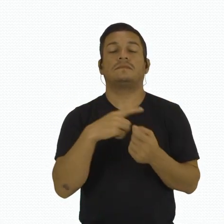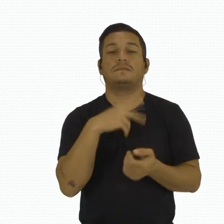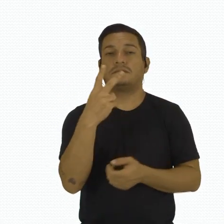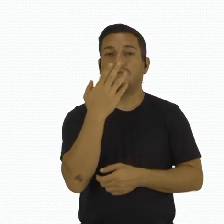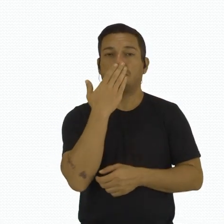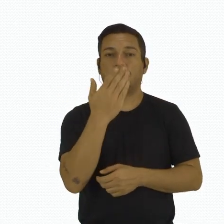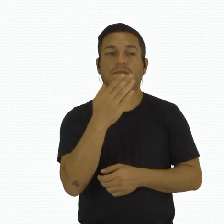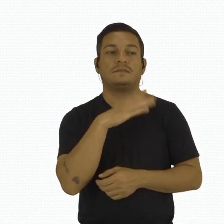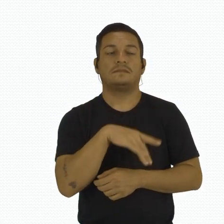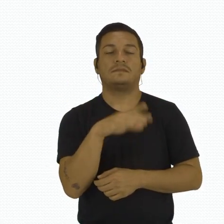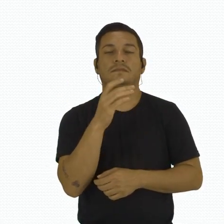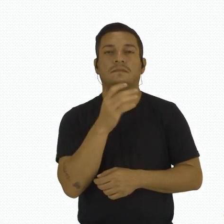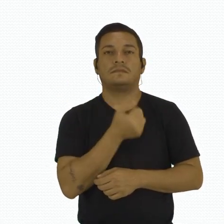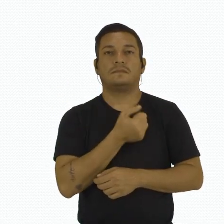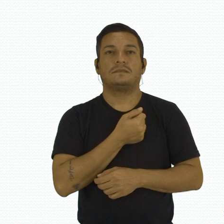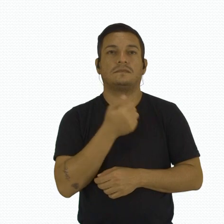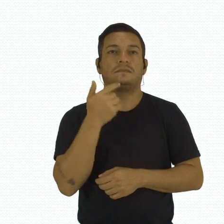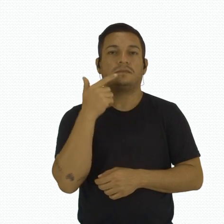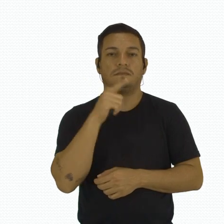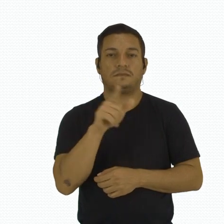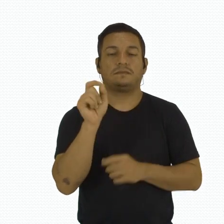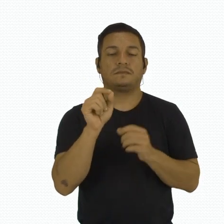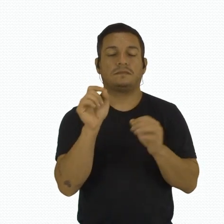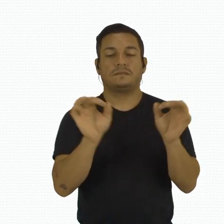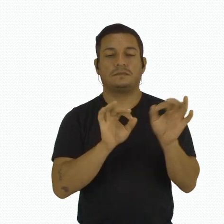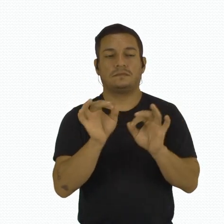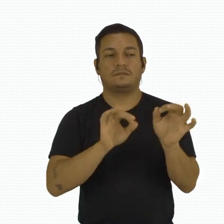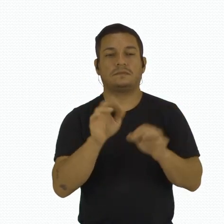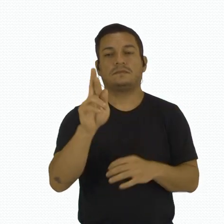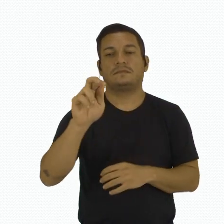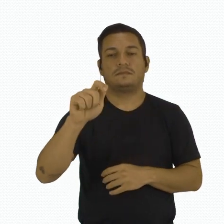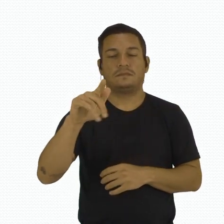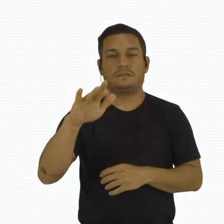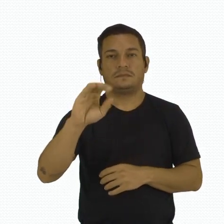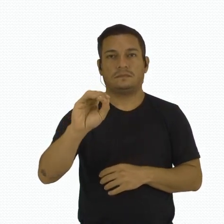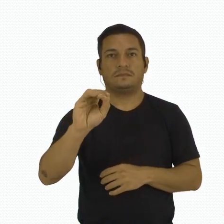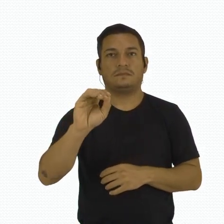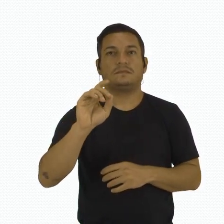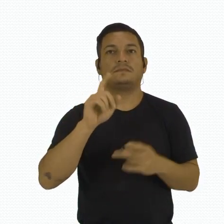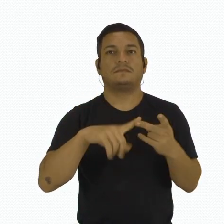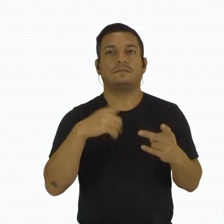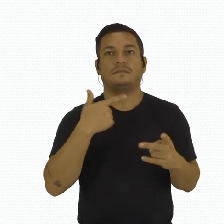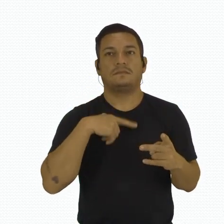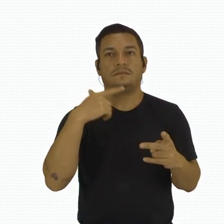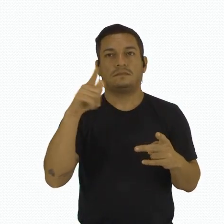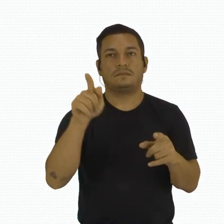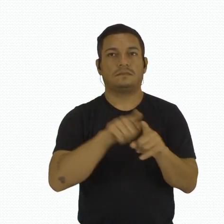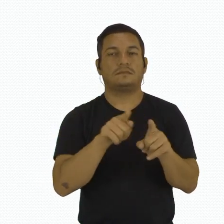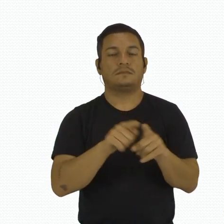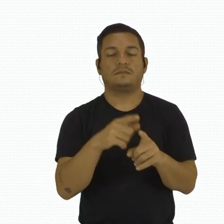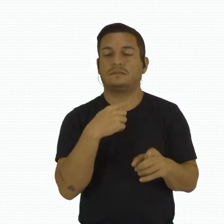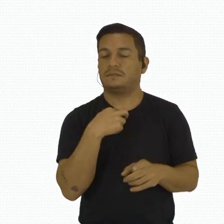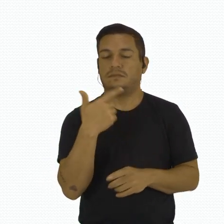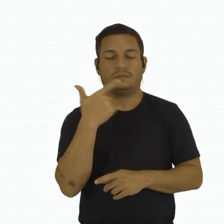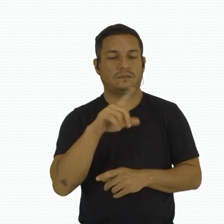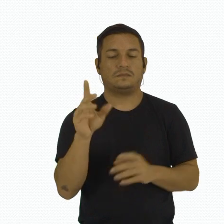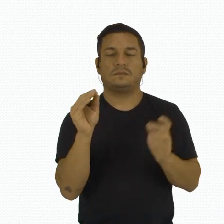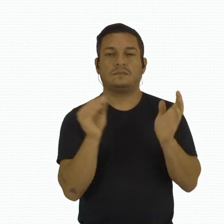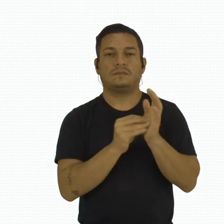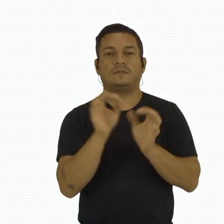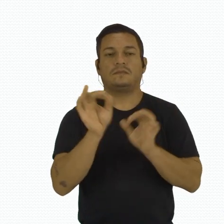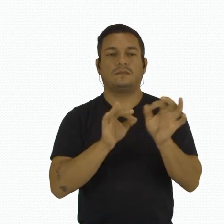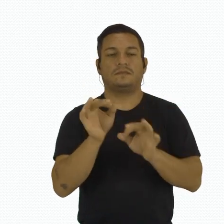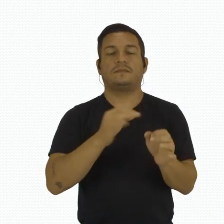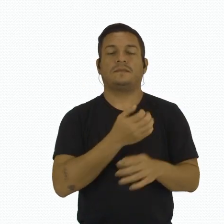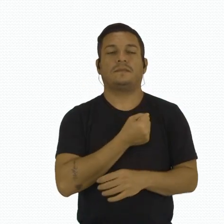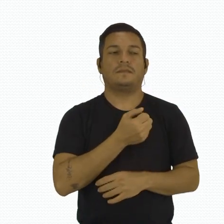reais. Aqueles que a gente consegue pôr em forma de fração de números inteiros e aqueles que a gente não consegue pôr em forma de fração de